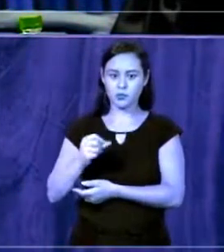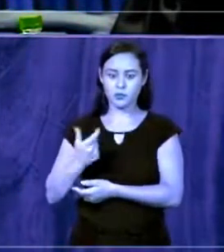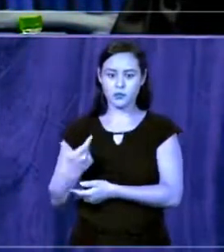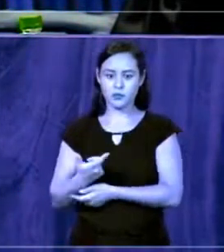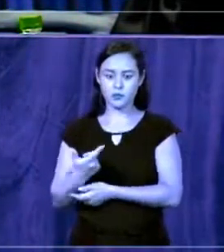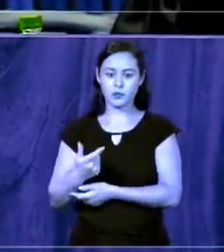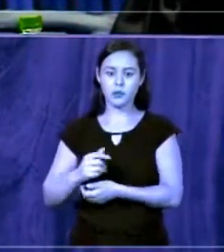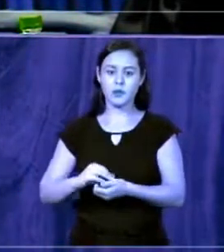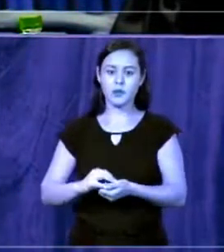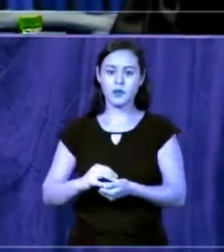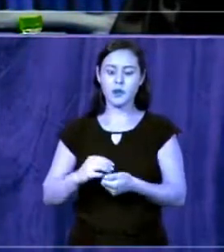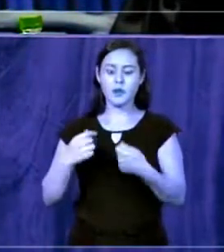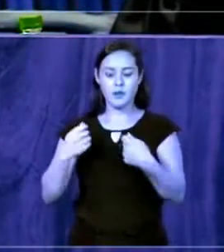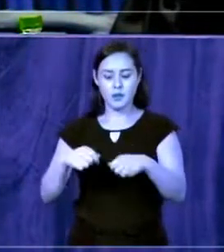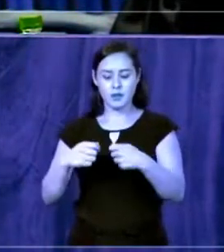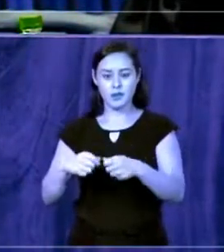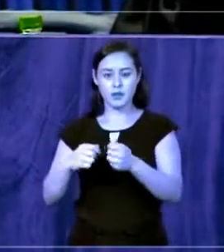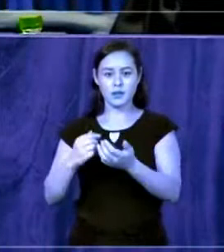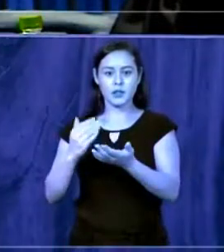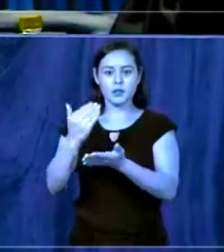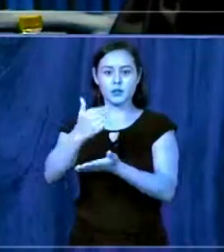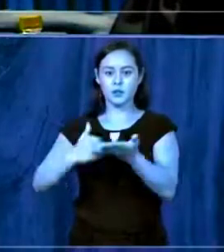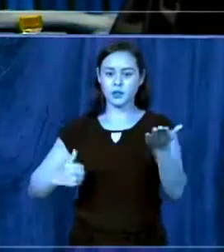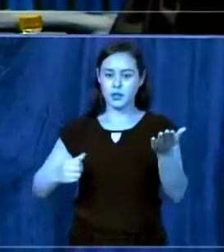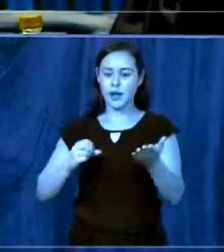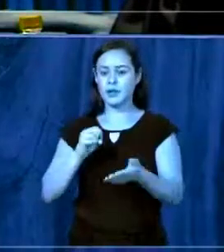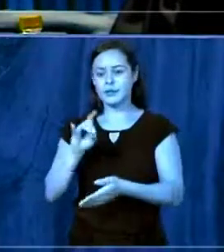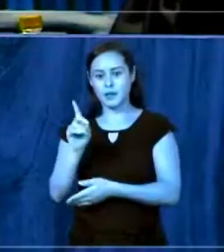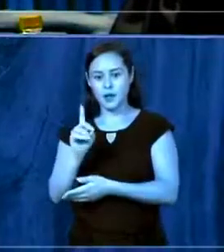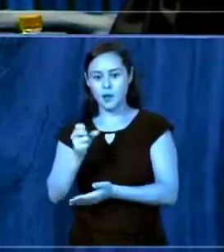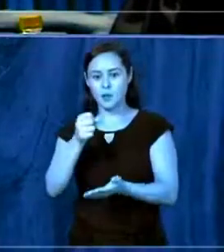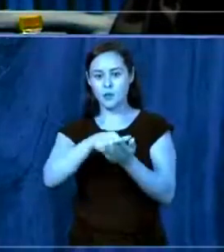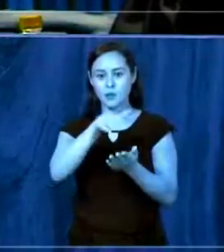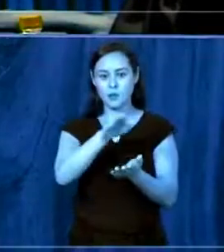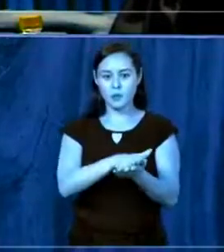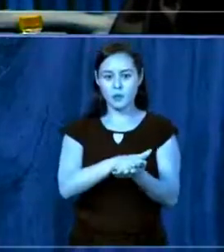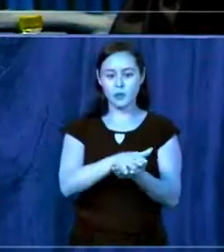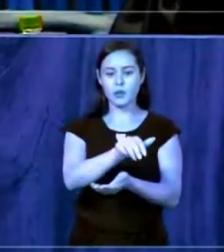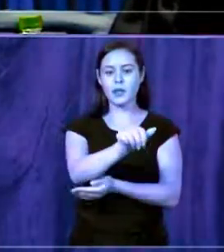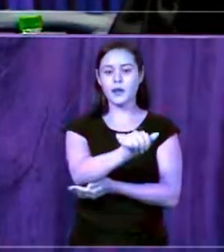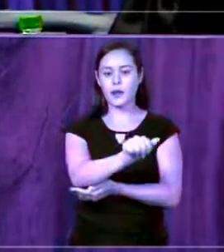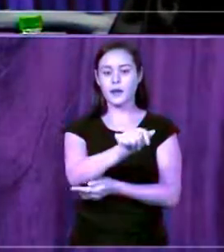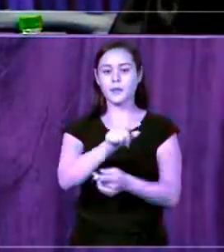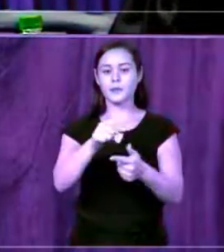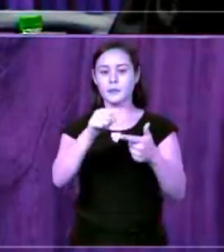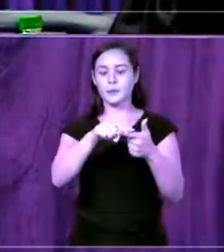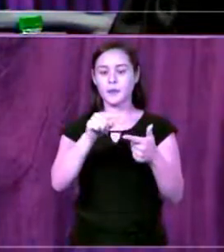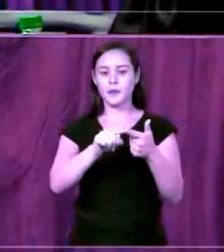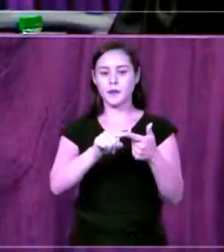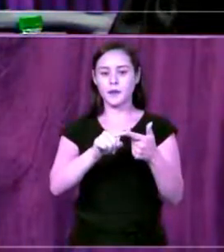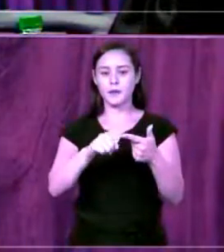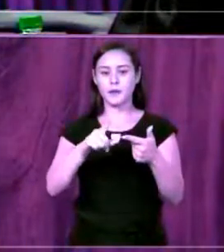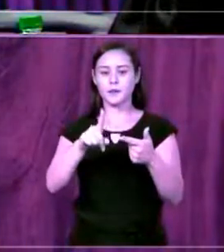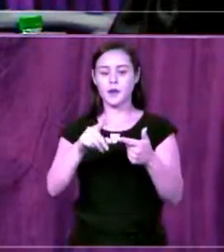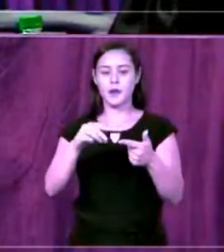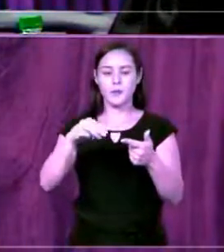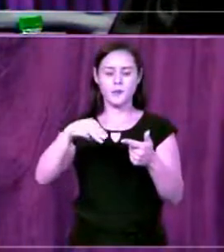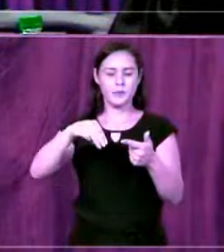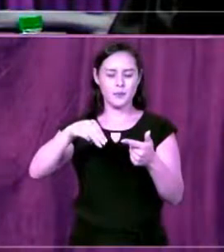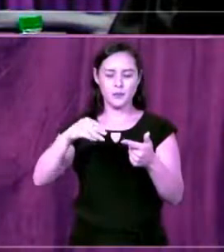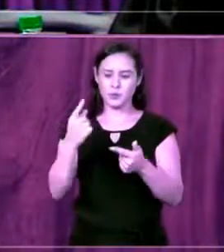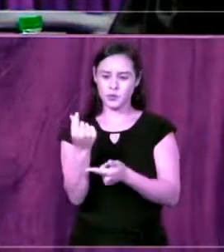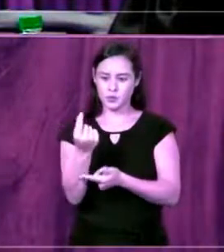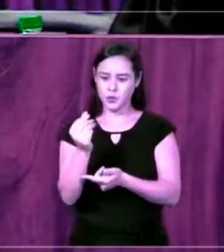31/10/2022 sejam suspensas, sob pena de multa, a monetização dos 4 canais mantidos